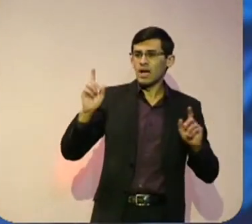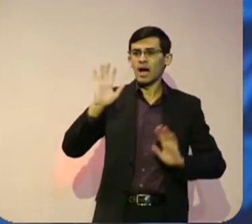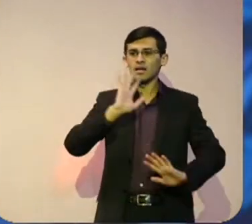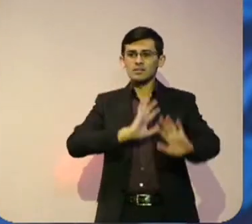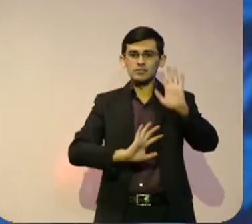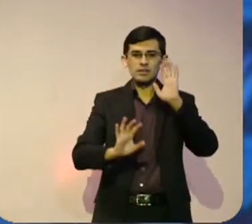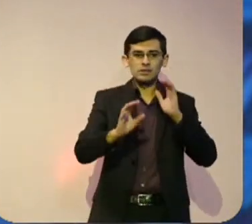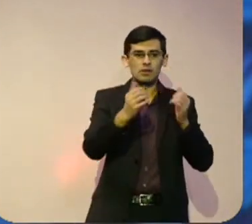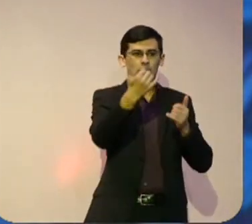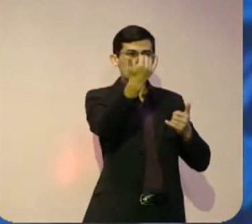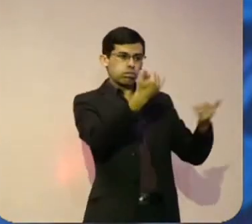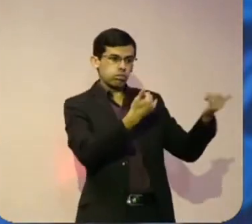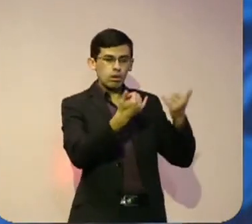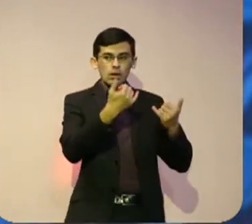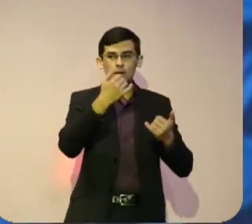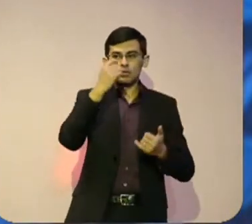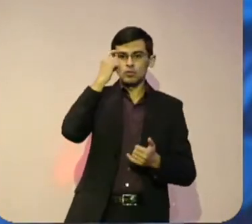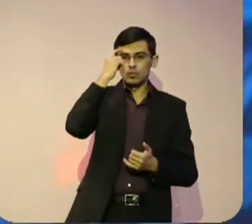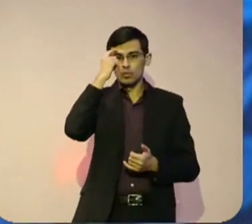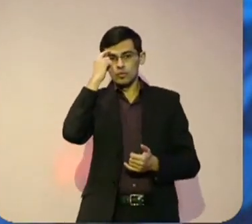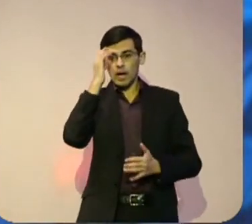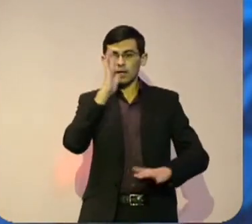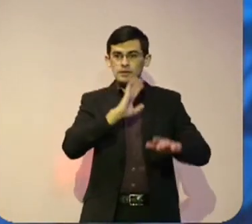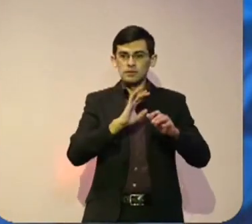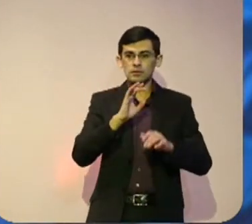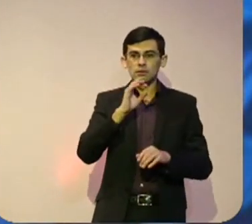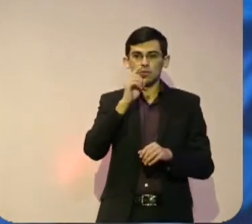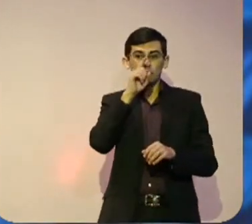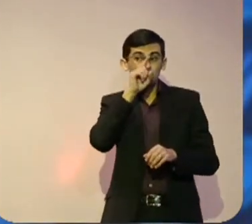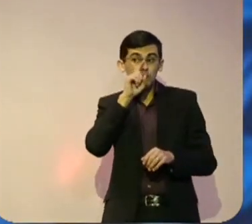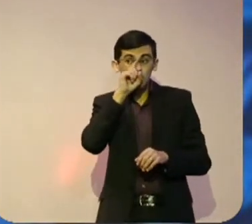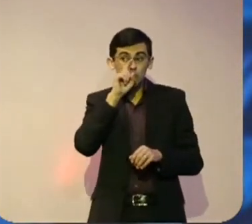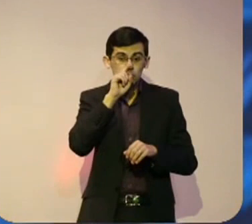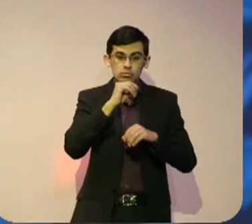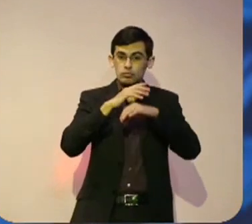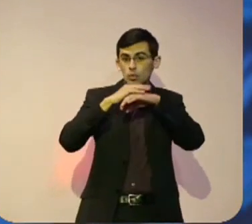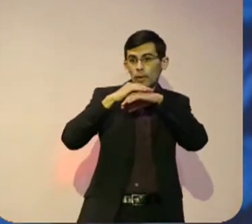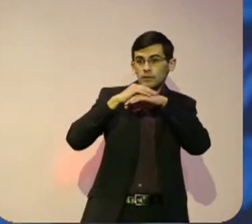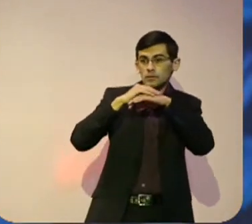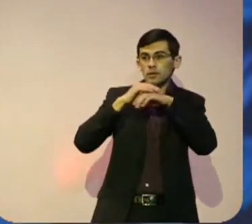trazem dúvidas. O risco da enfermidade, o medo.